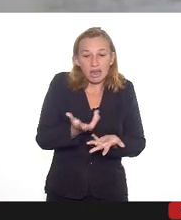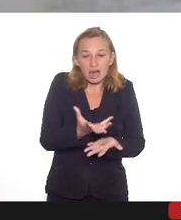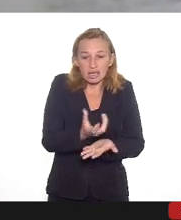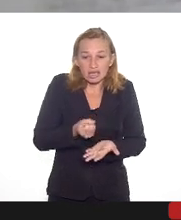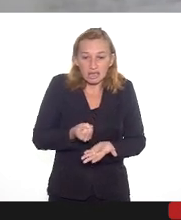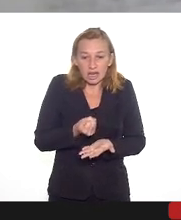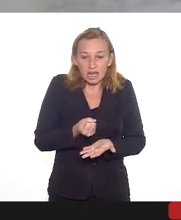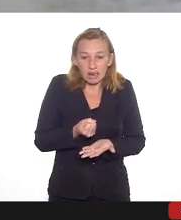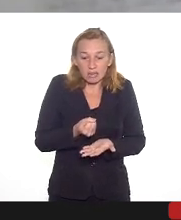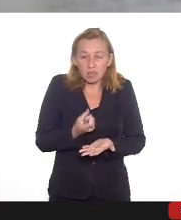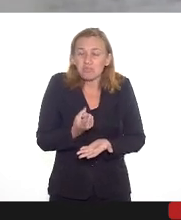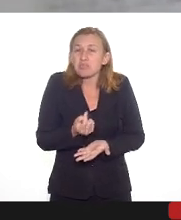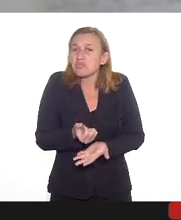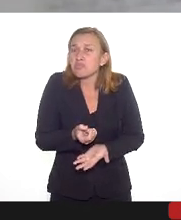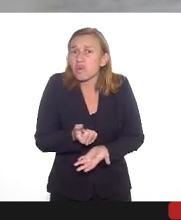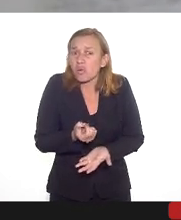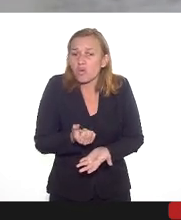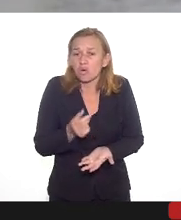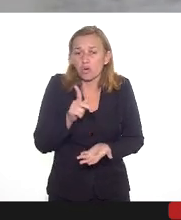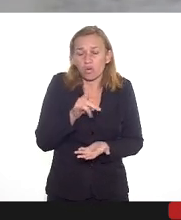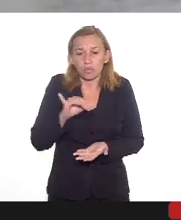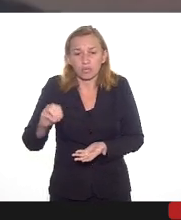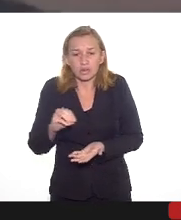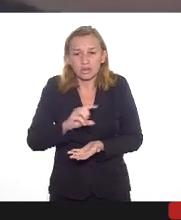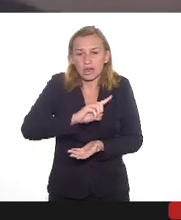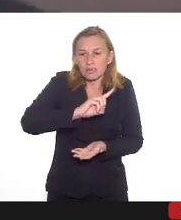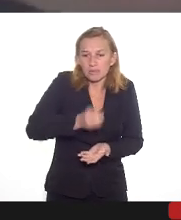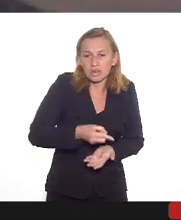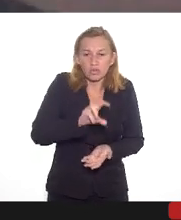R$ 940,16. E o piso salarial é